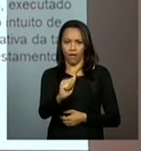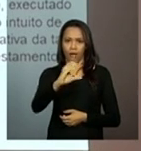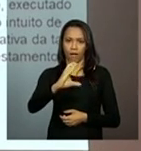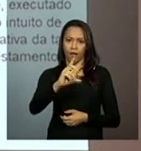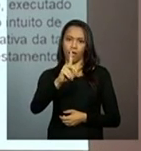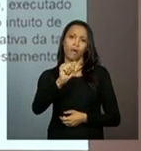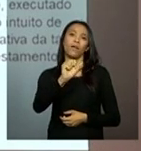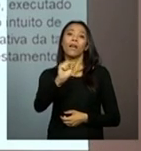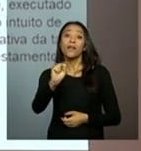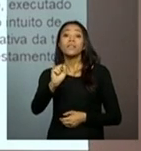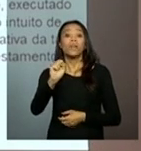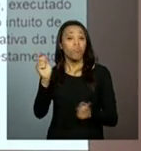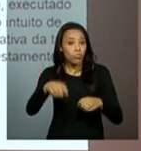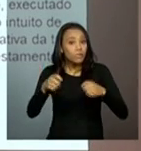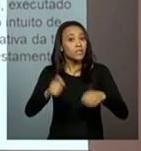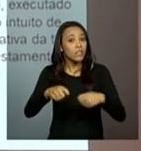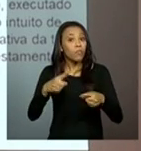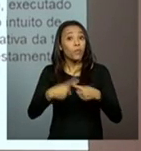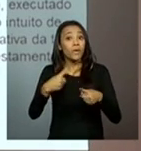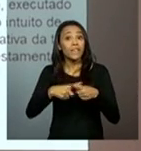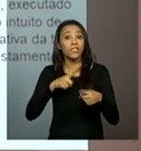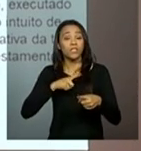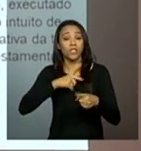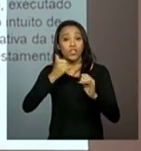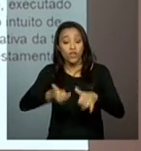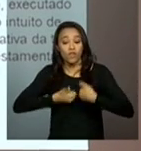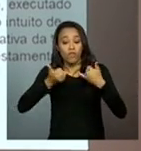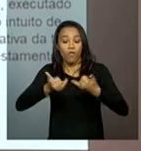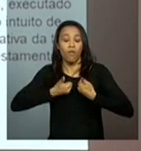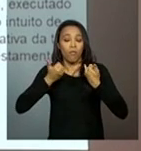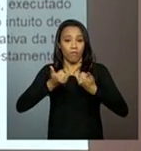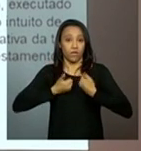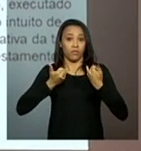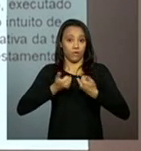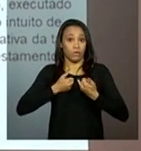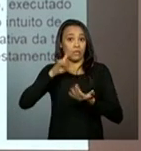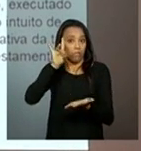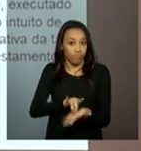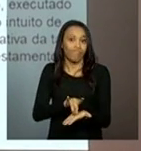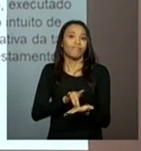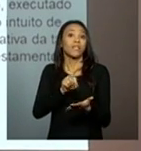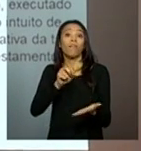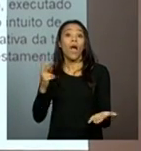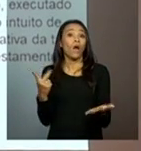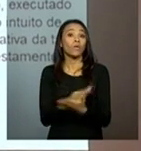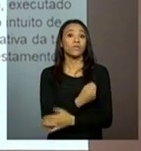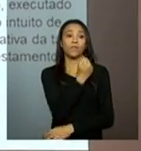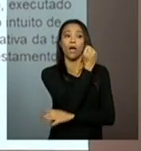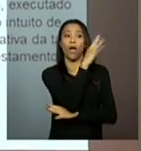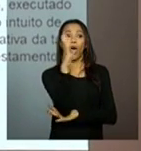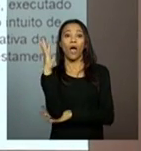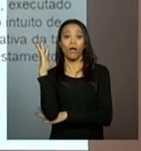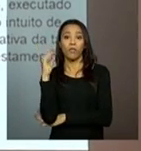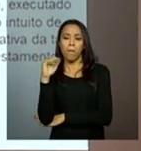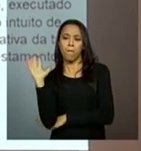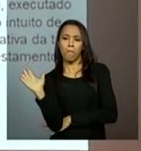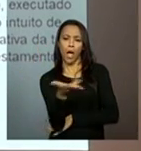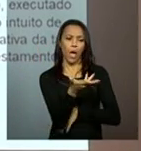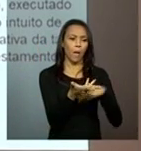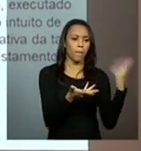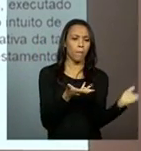porque existiam dados oficiais de desflorestamento da Amazônia. Nós temos esse acervo de dados desde o ano